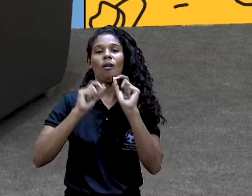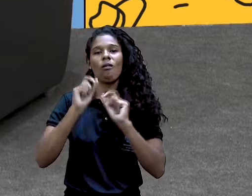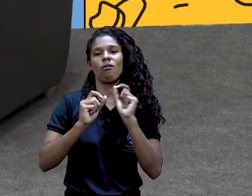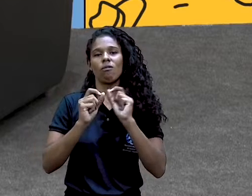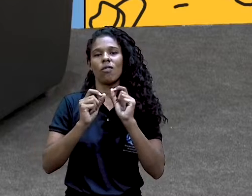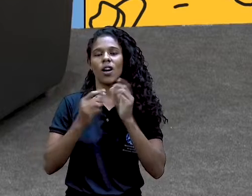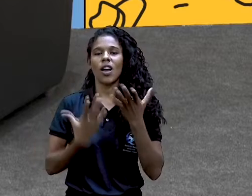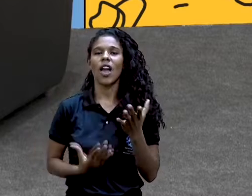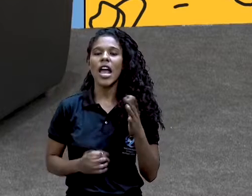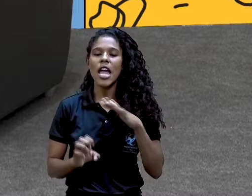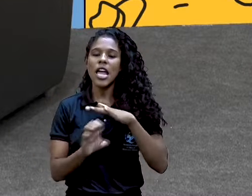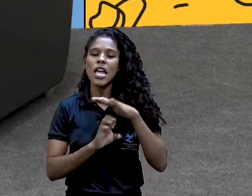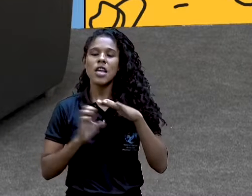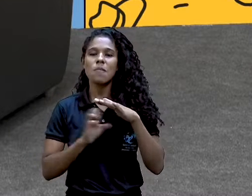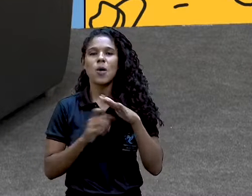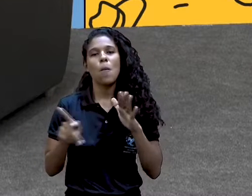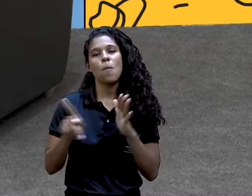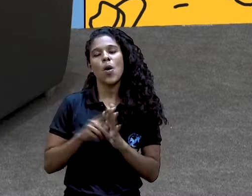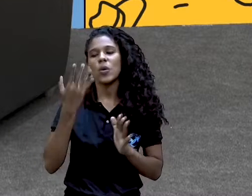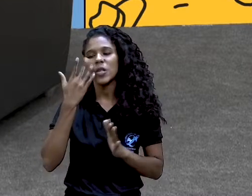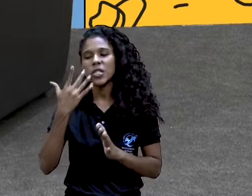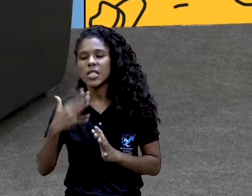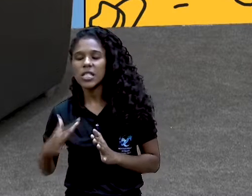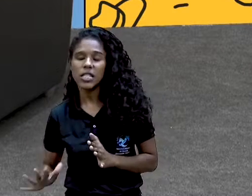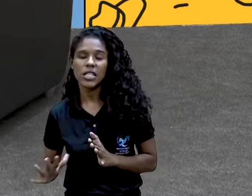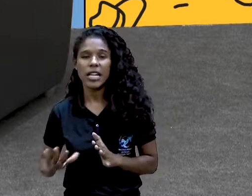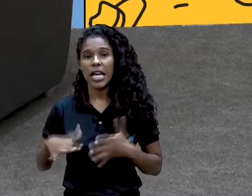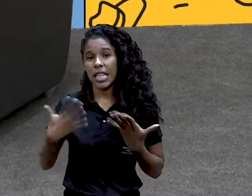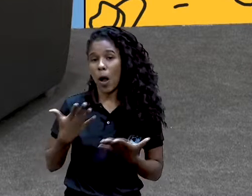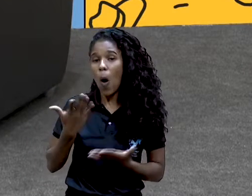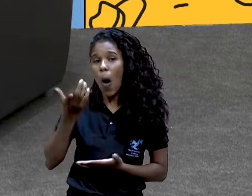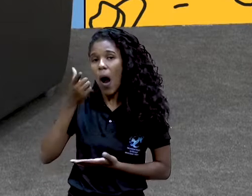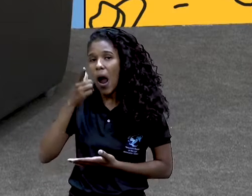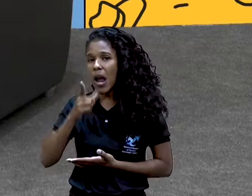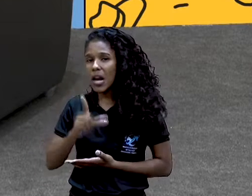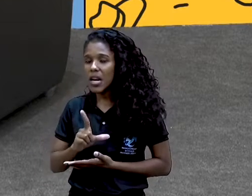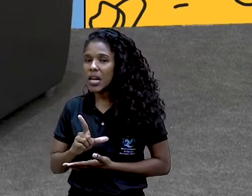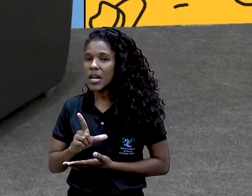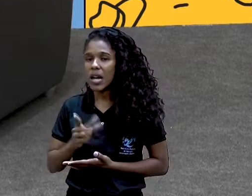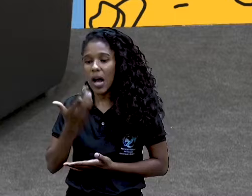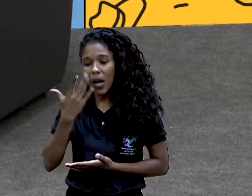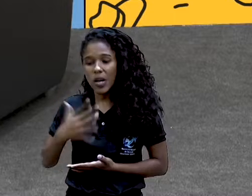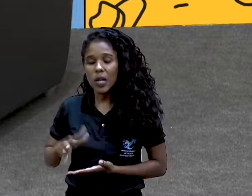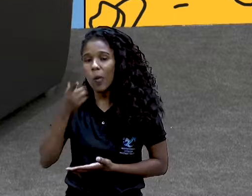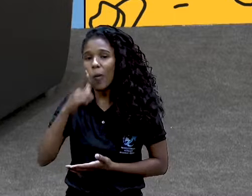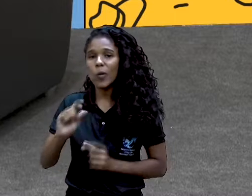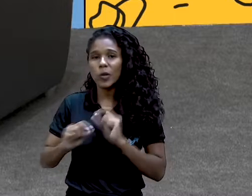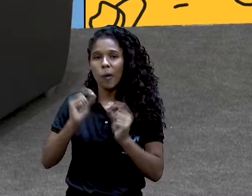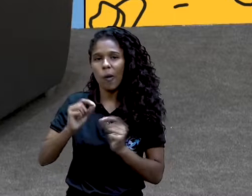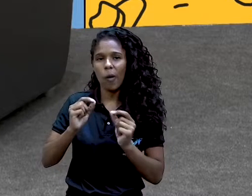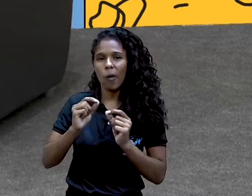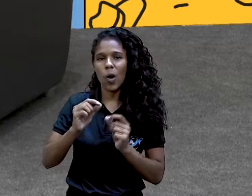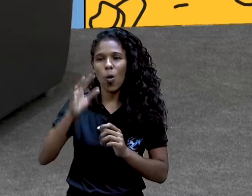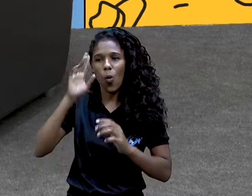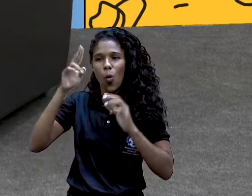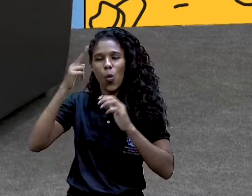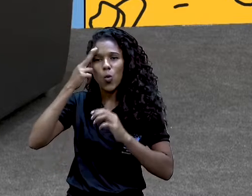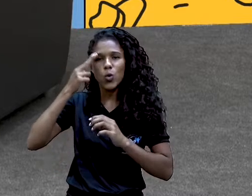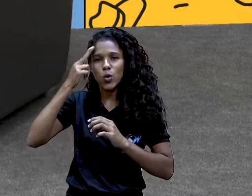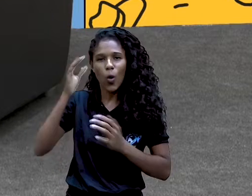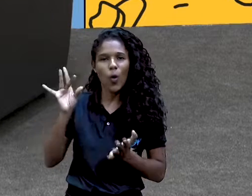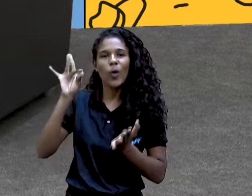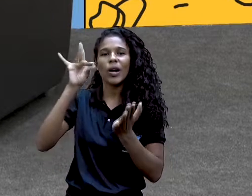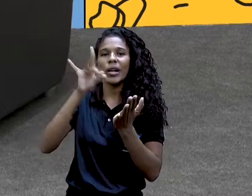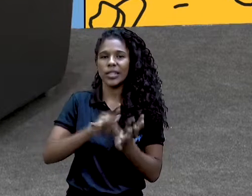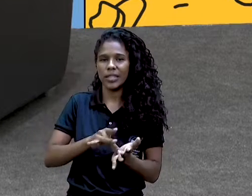das crianças alcançarem os seus sonhos. Então vamos entender um pouco sobre essa temática. E